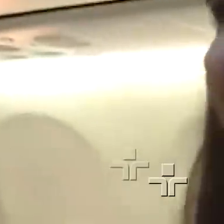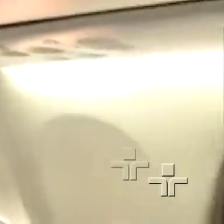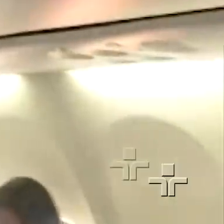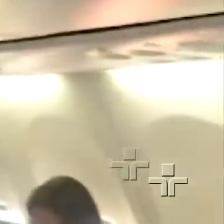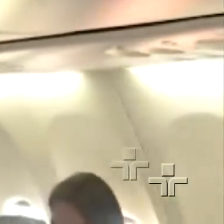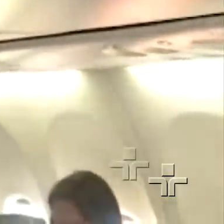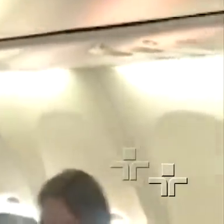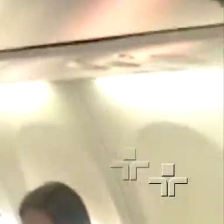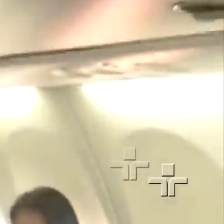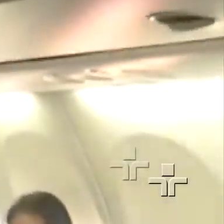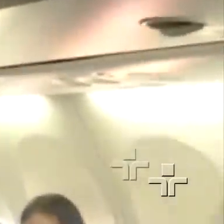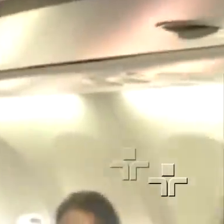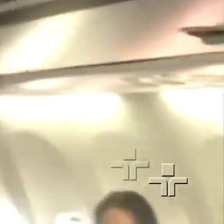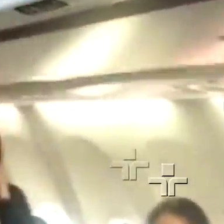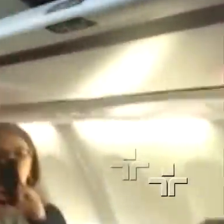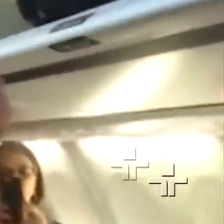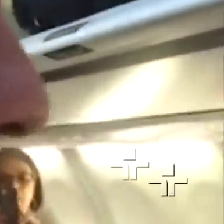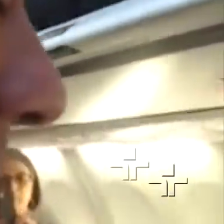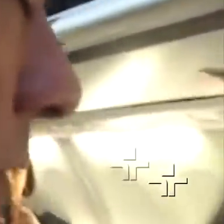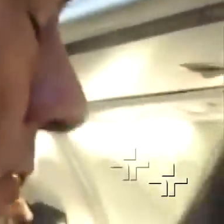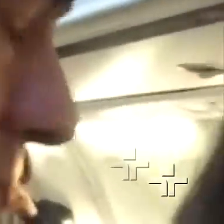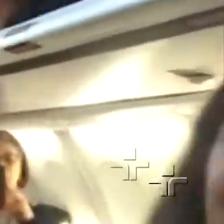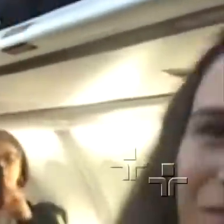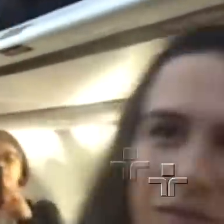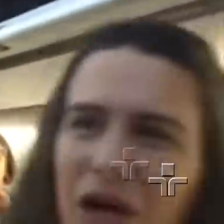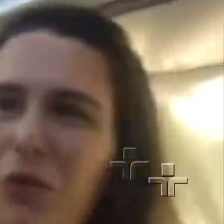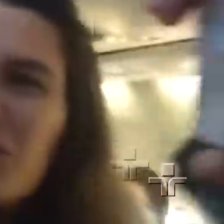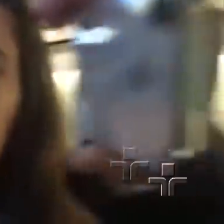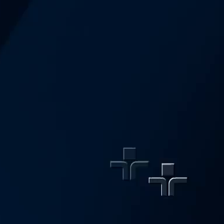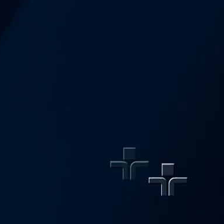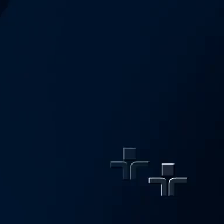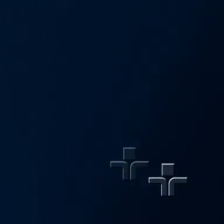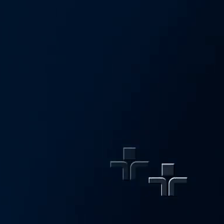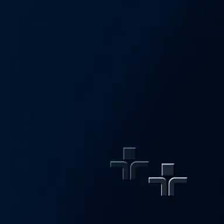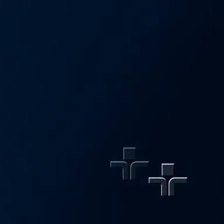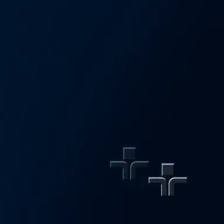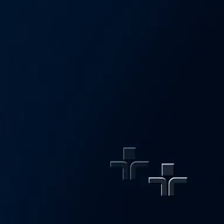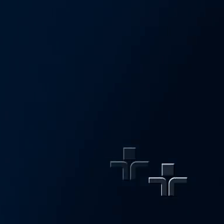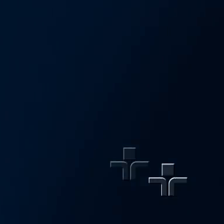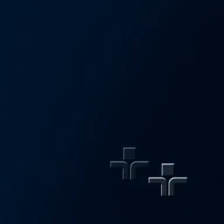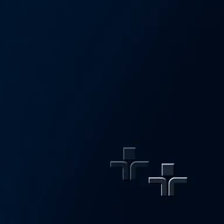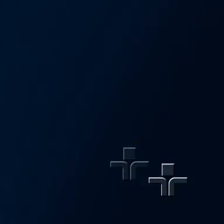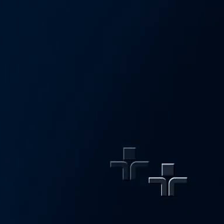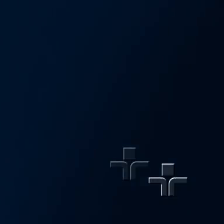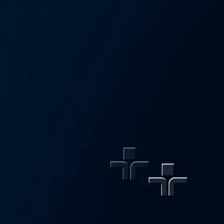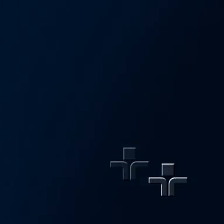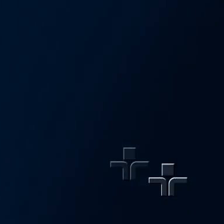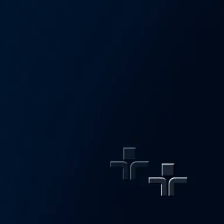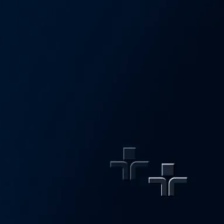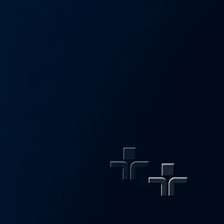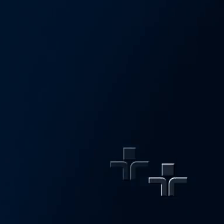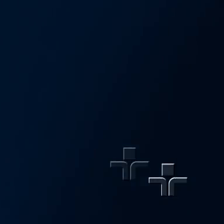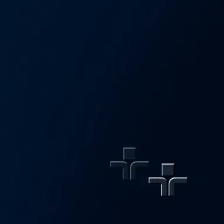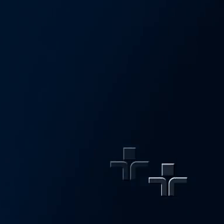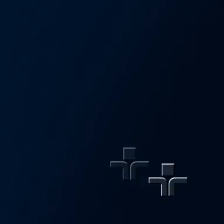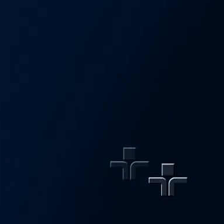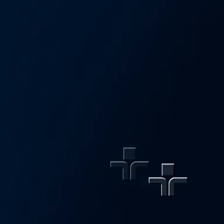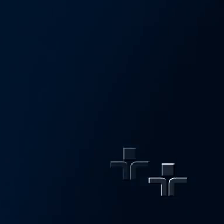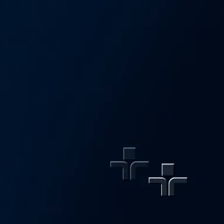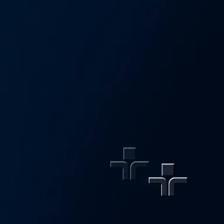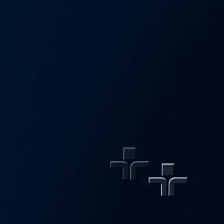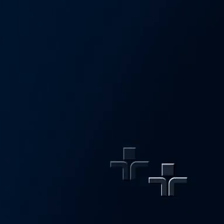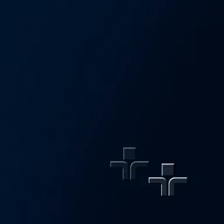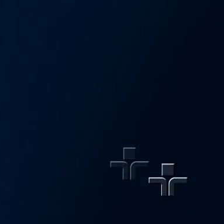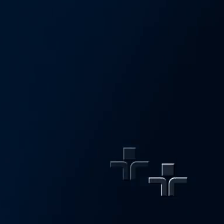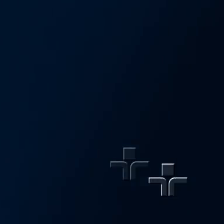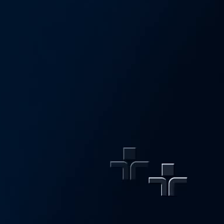Ao se tornar o 5º ministro confirmado para o futuro governo, Moro vai ter uma superpasta, a da Justiça, que vai